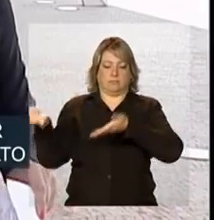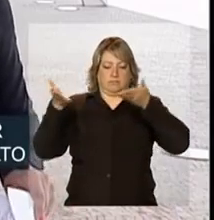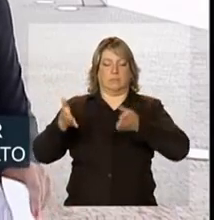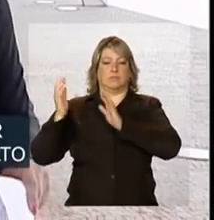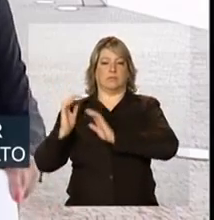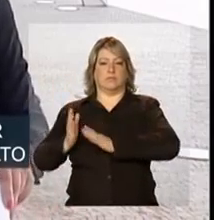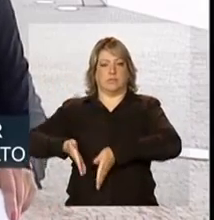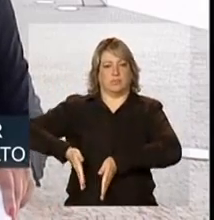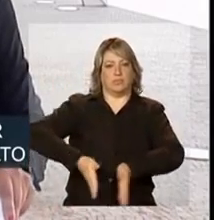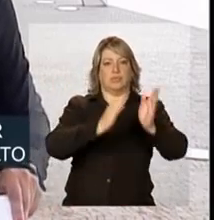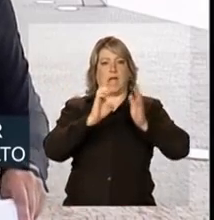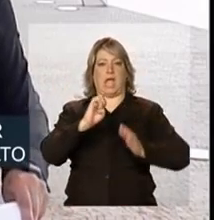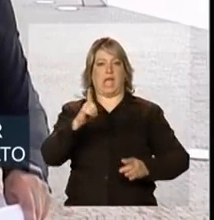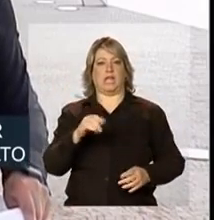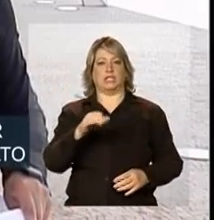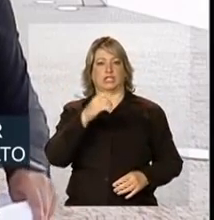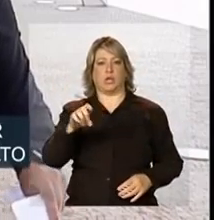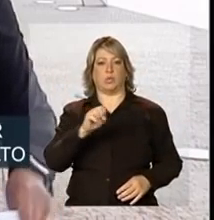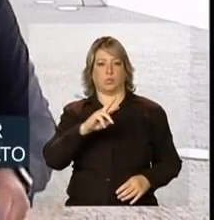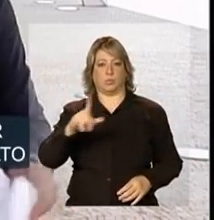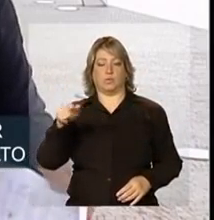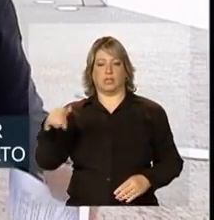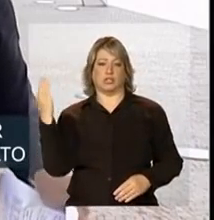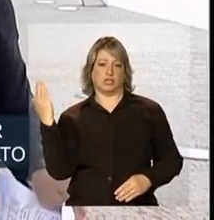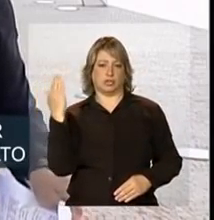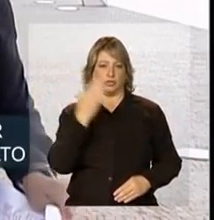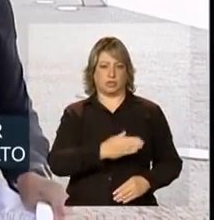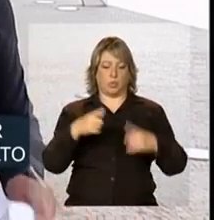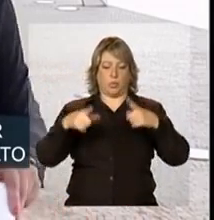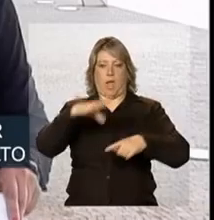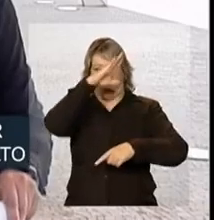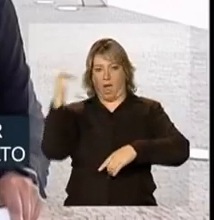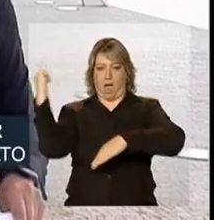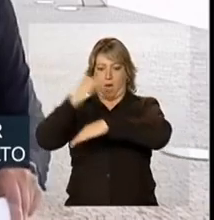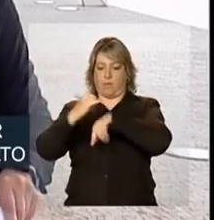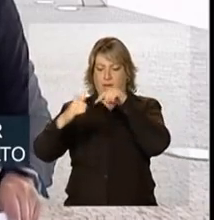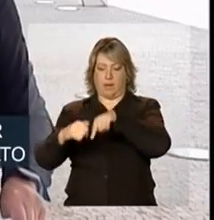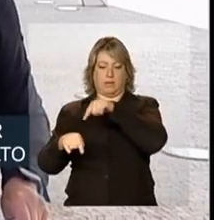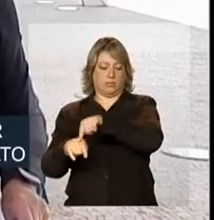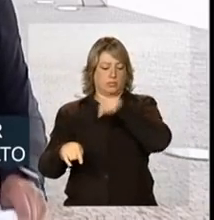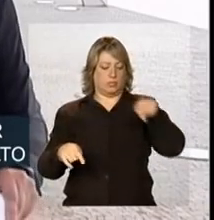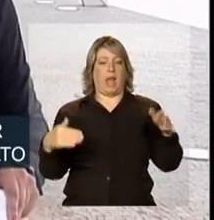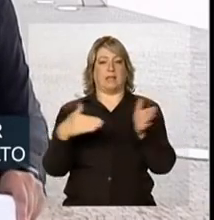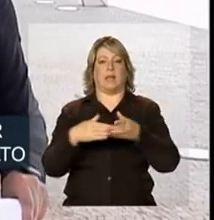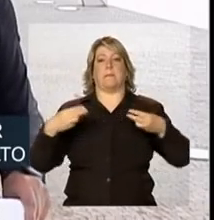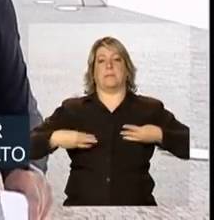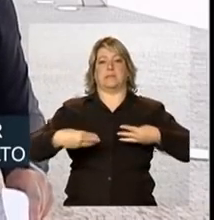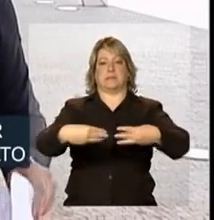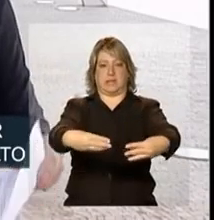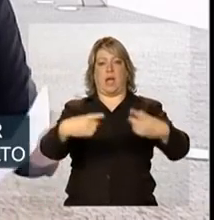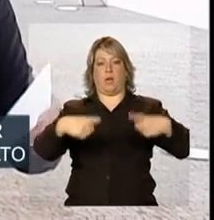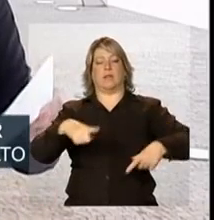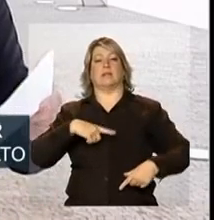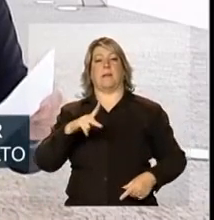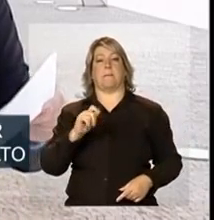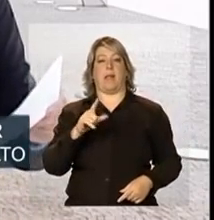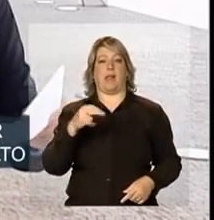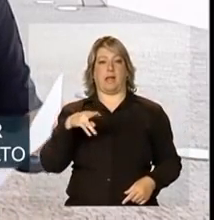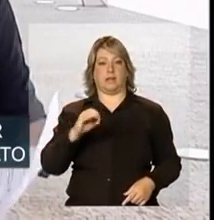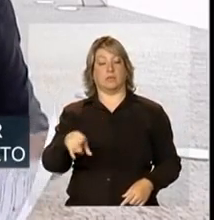Sul. Esta que é a principal avenida de ligação entre essa parte do aeroporto e a explanada dos ministérios, onde está o palácio do